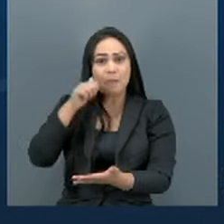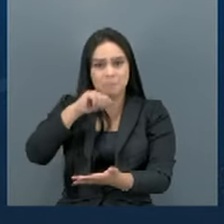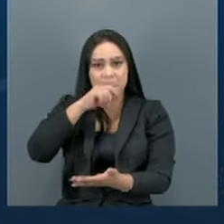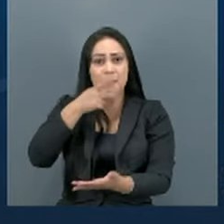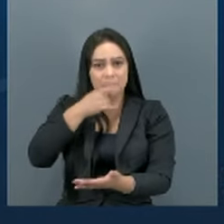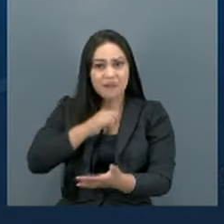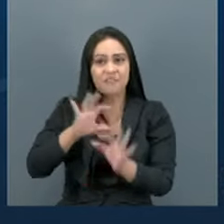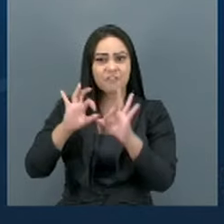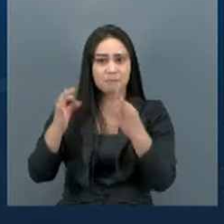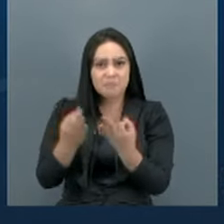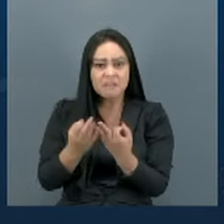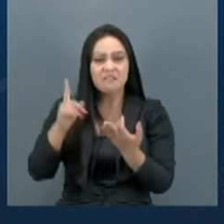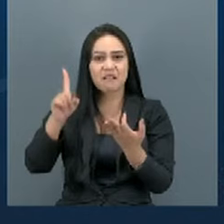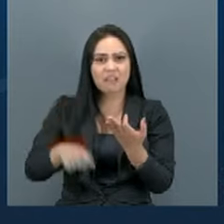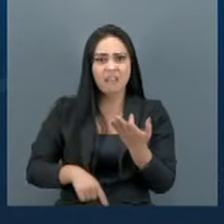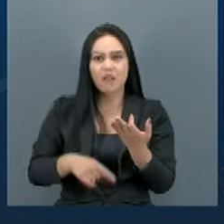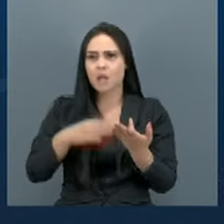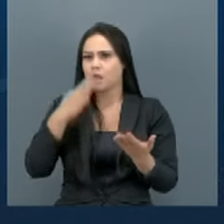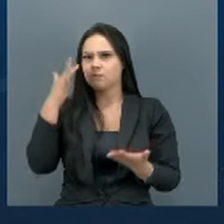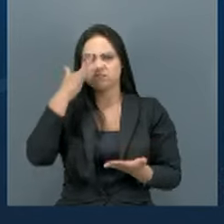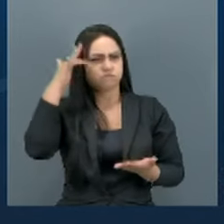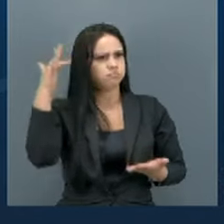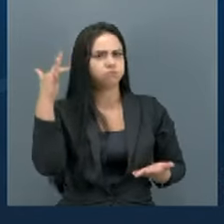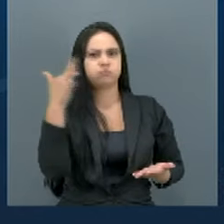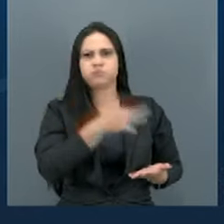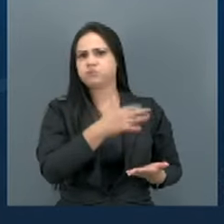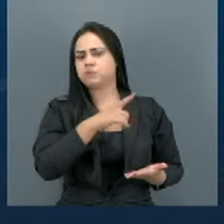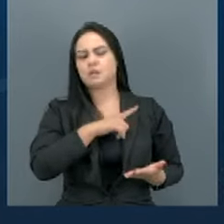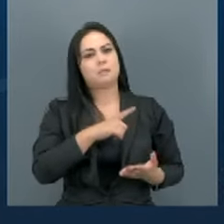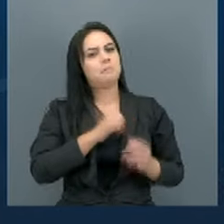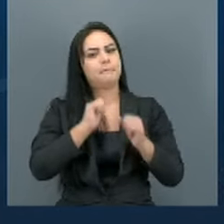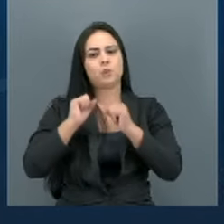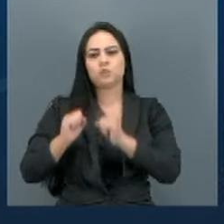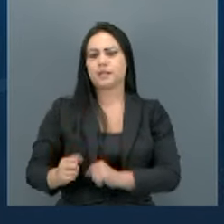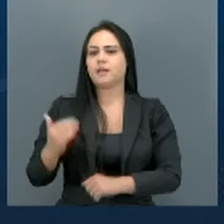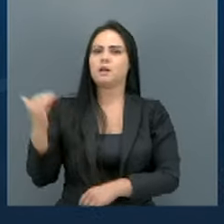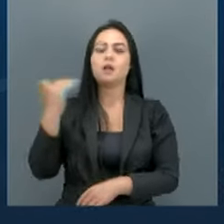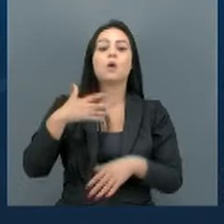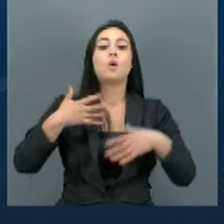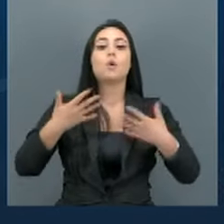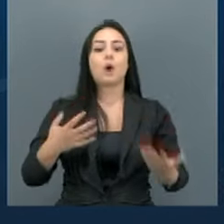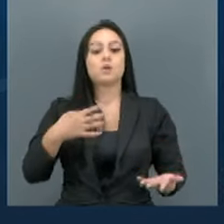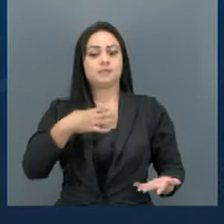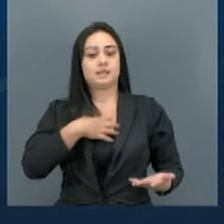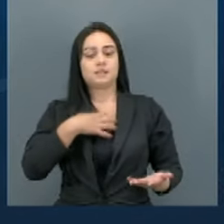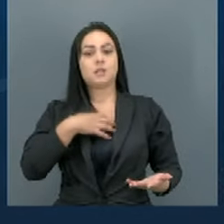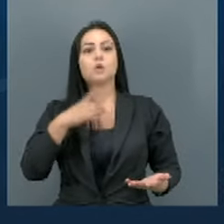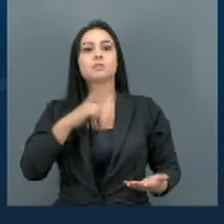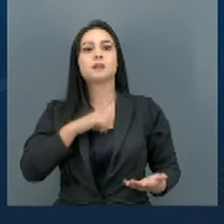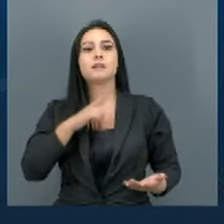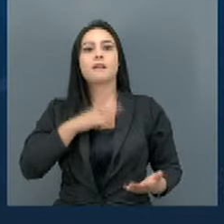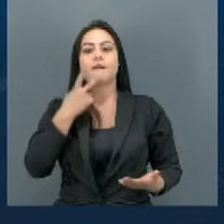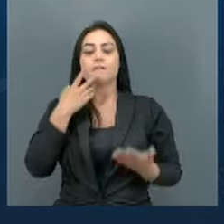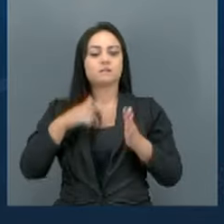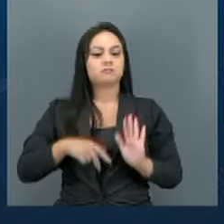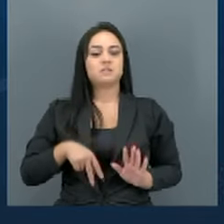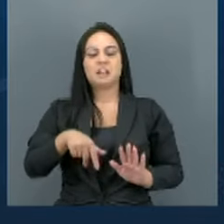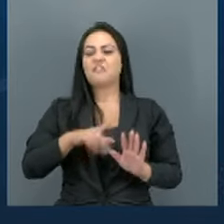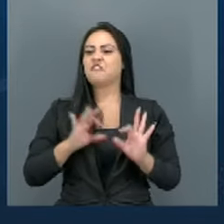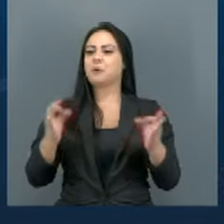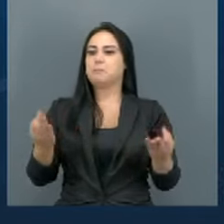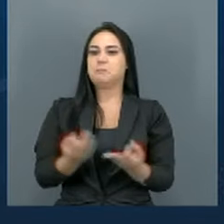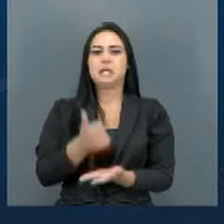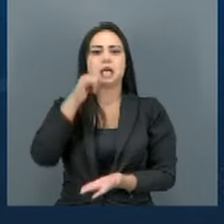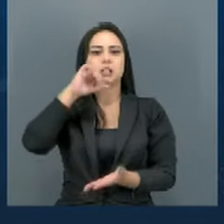que é um abuso de poder, um abuso de autoridade? Qual a sensação que ele tem de, na frente da esposa, na frente da família, na frente dos